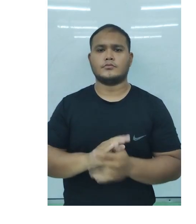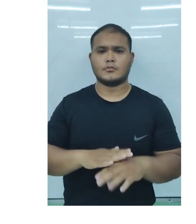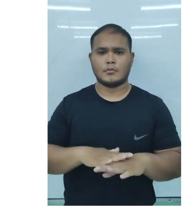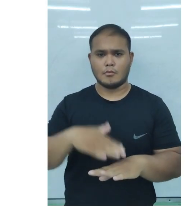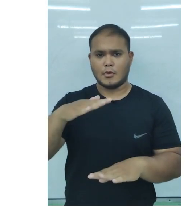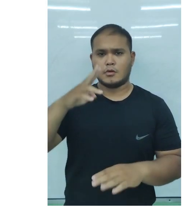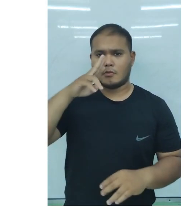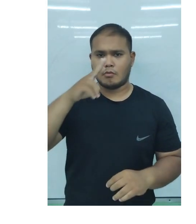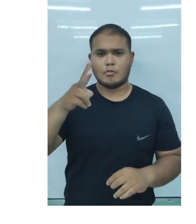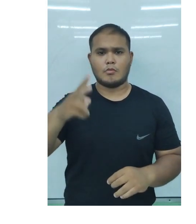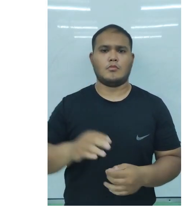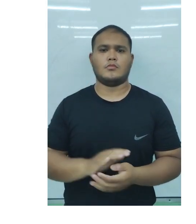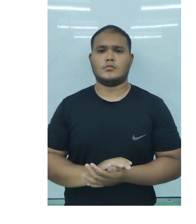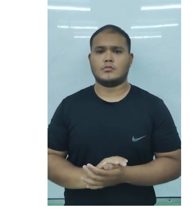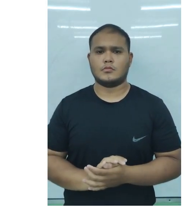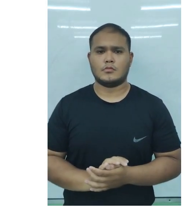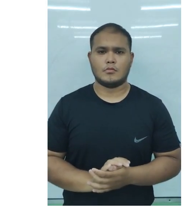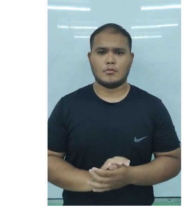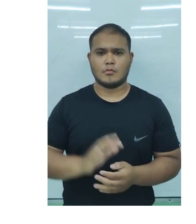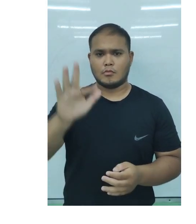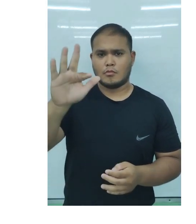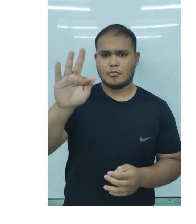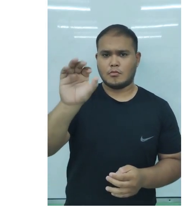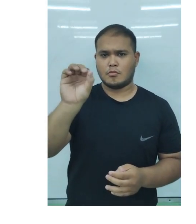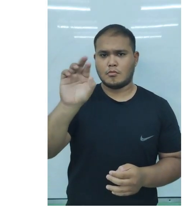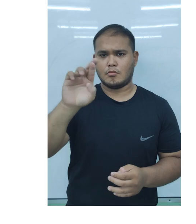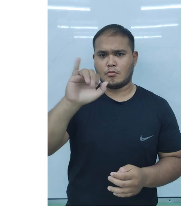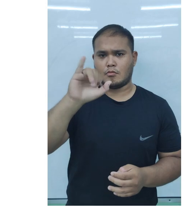tornar. Então, fortio, fortius.